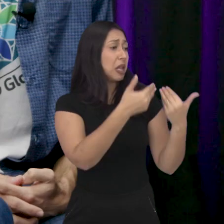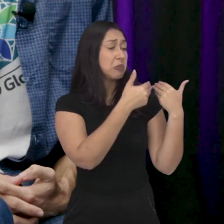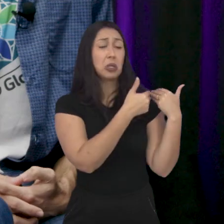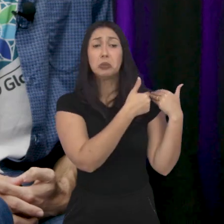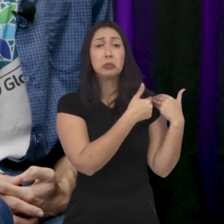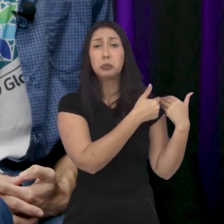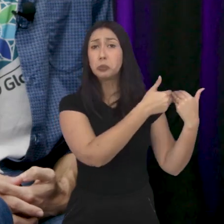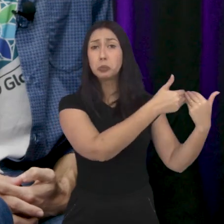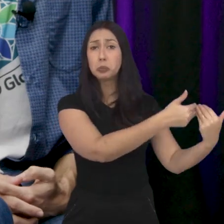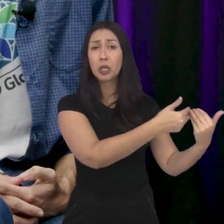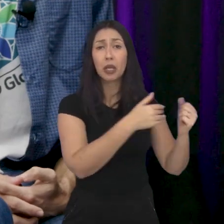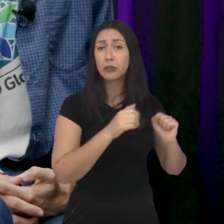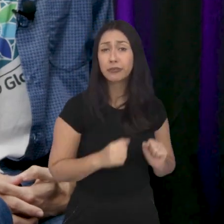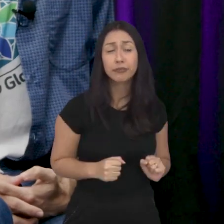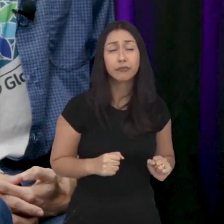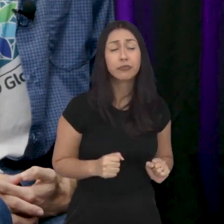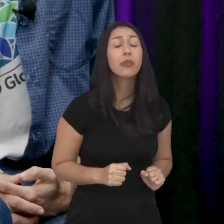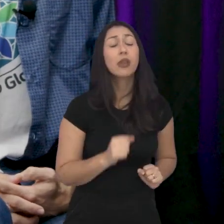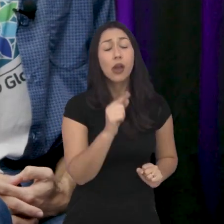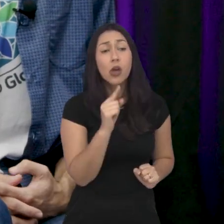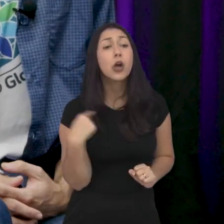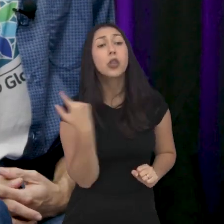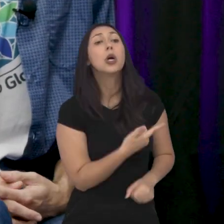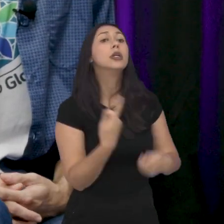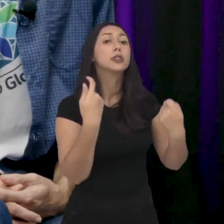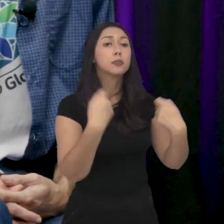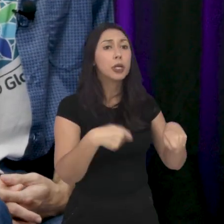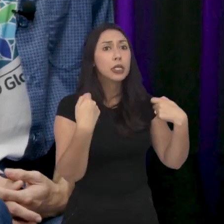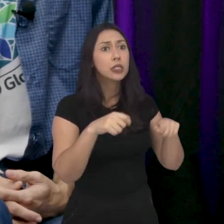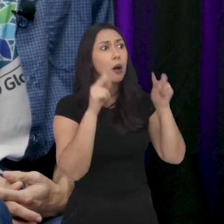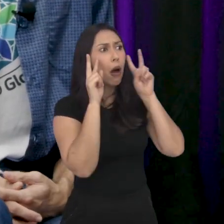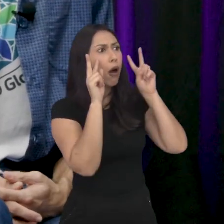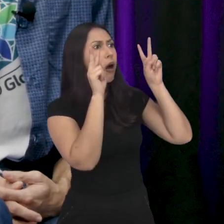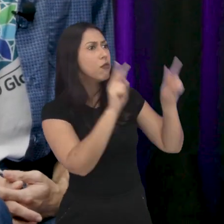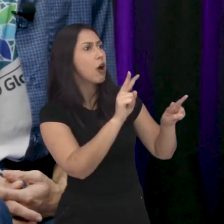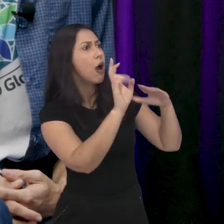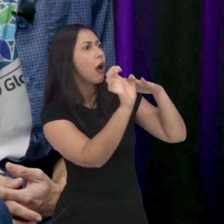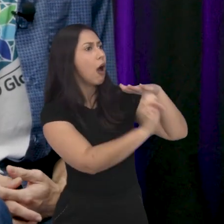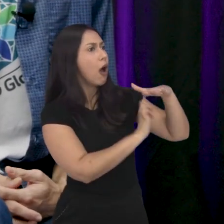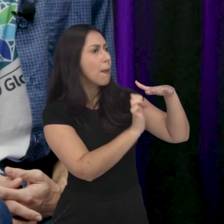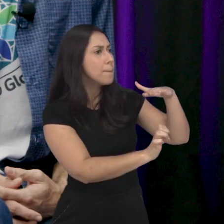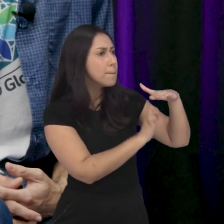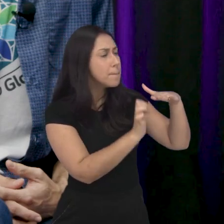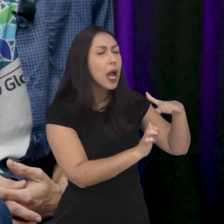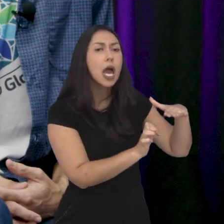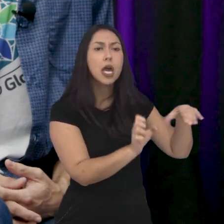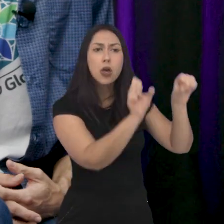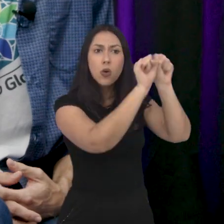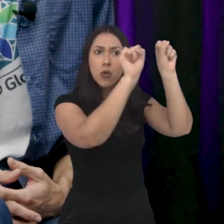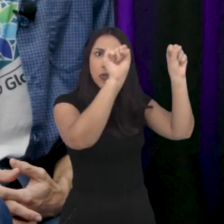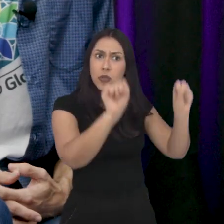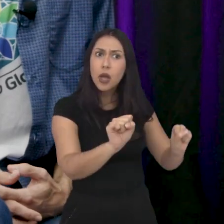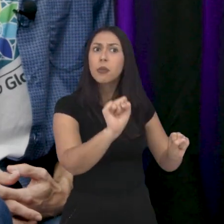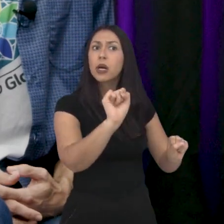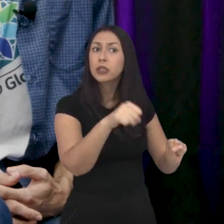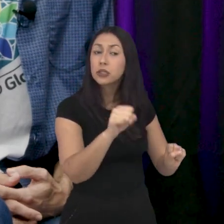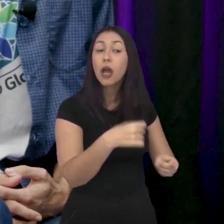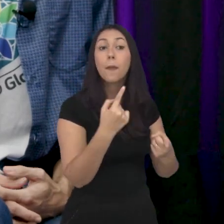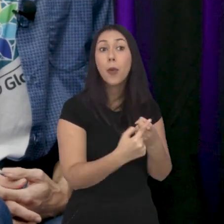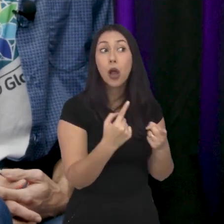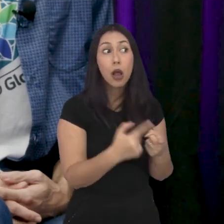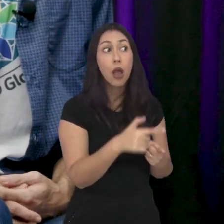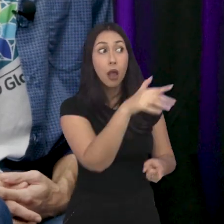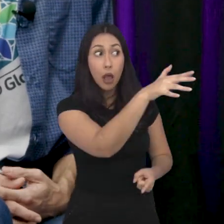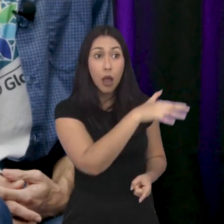responsáveis, de fato, numa mudança. A gente deve sim olhar para as grandes corporações, para a questão, né, sistêmica, porque é